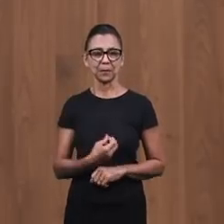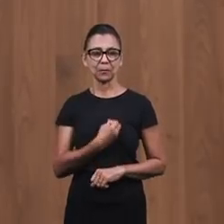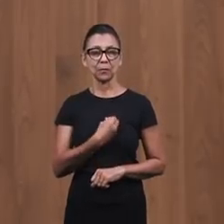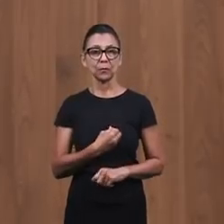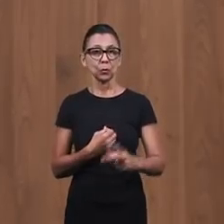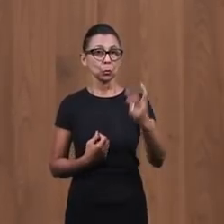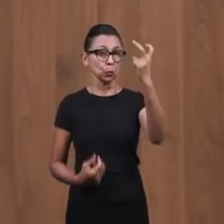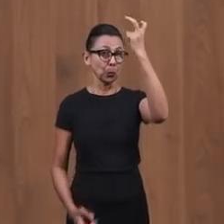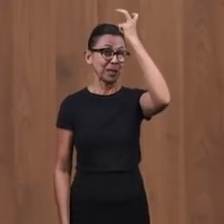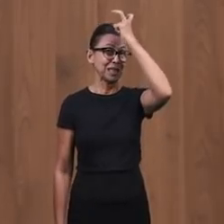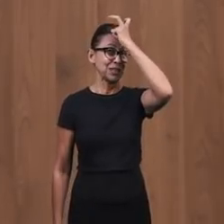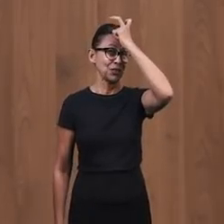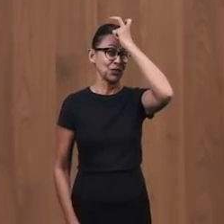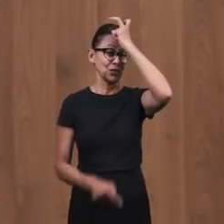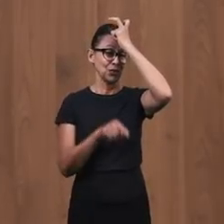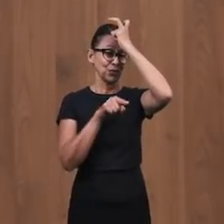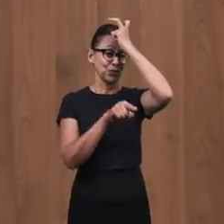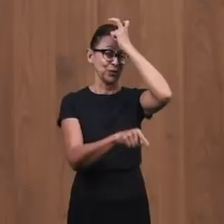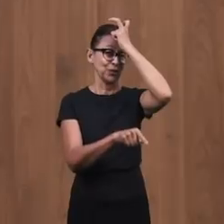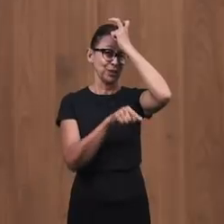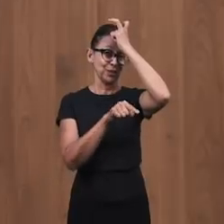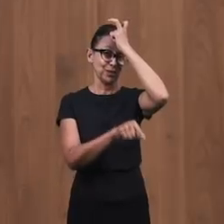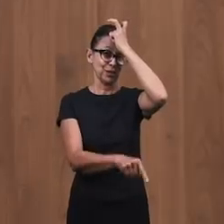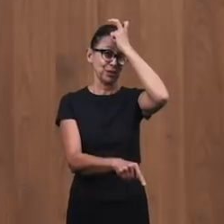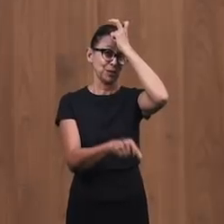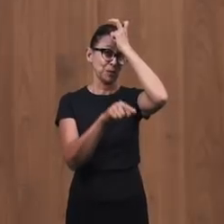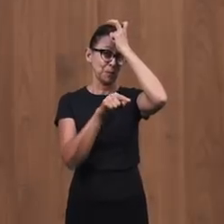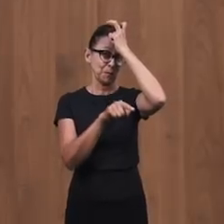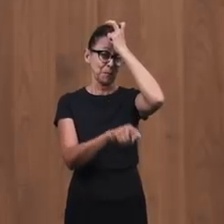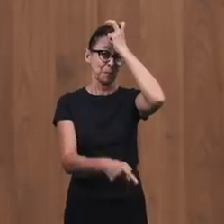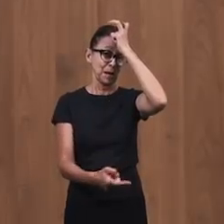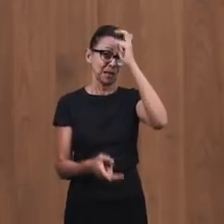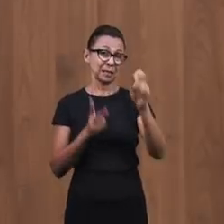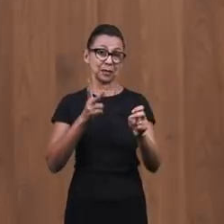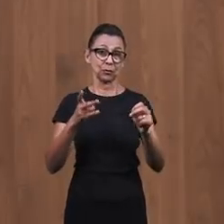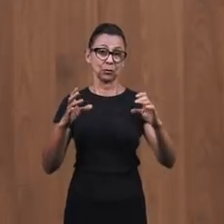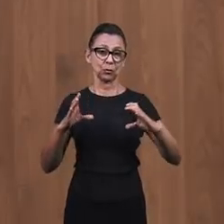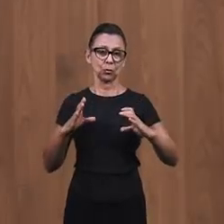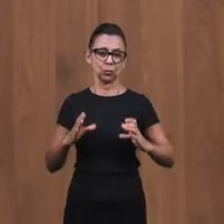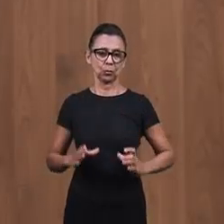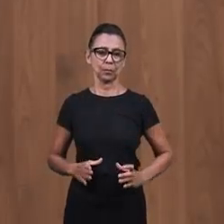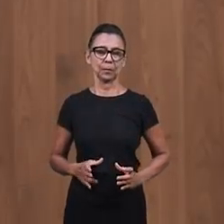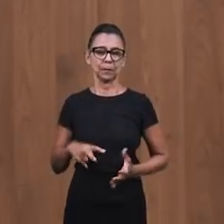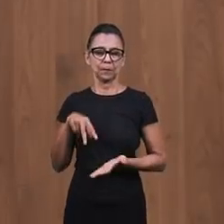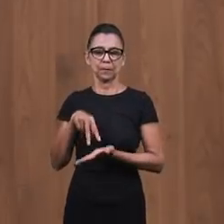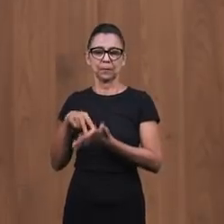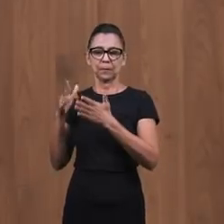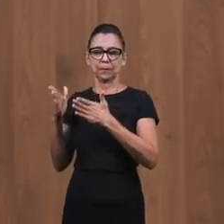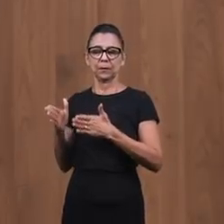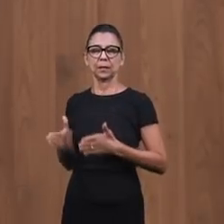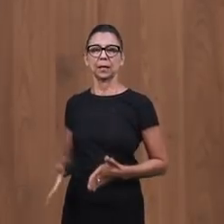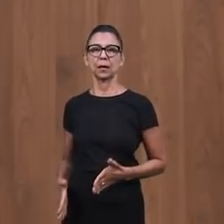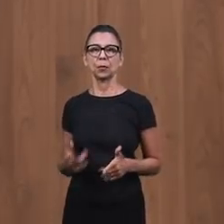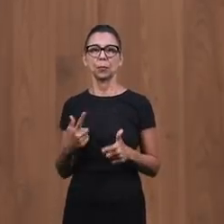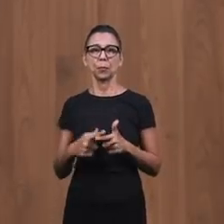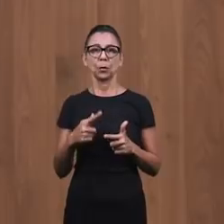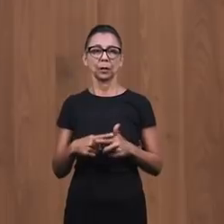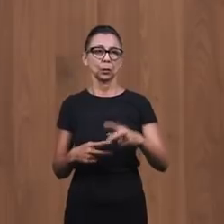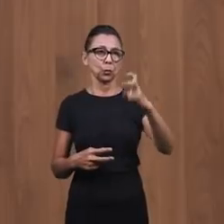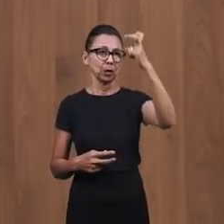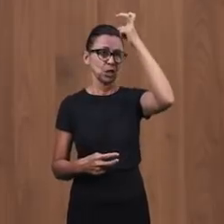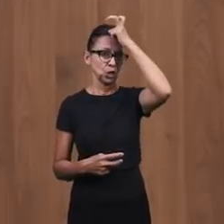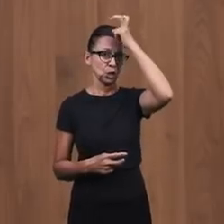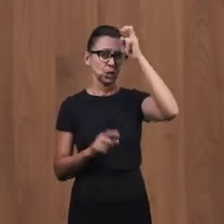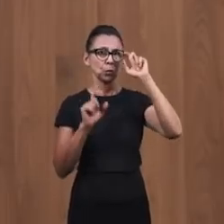José viveu no Egito, mas o Egito não entrou em seu coração. O Egito representa para nós